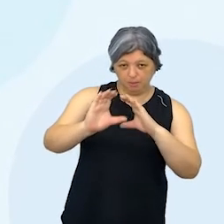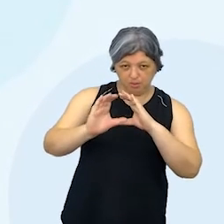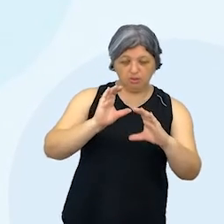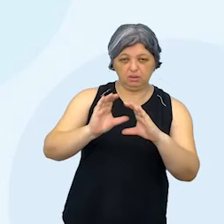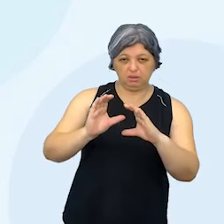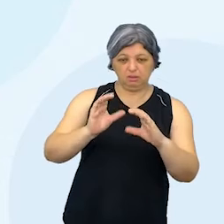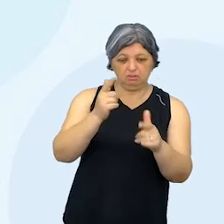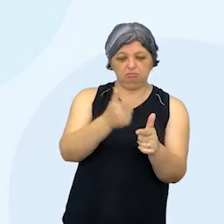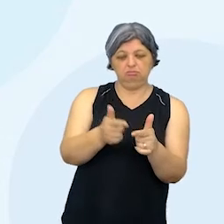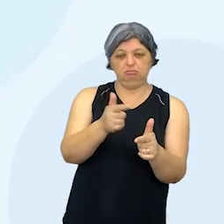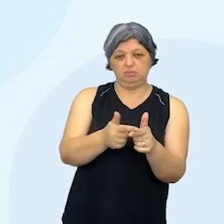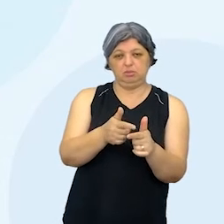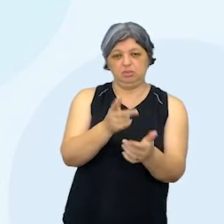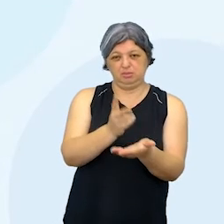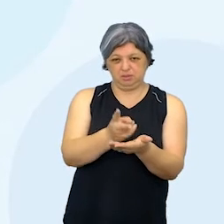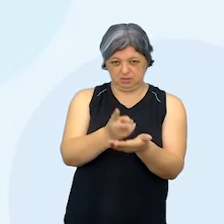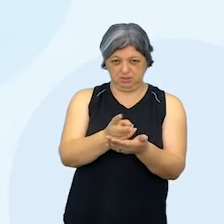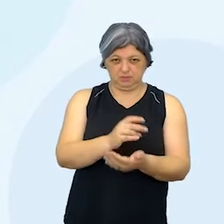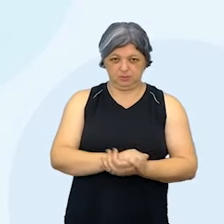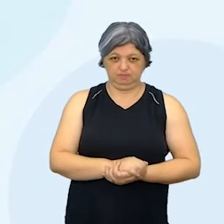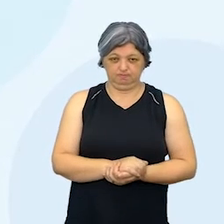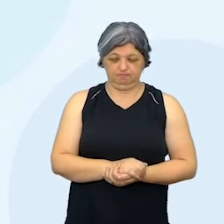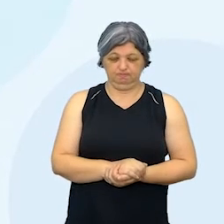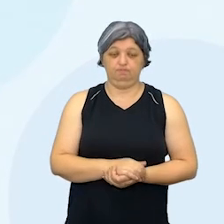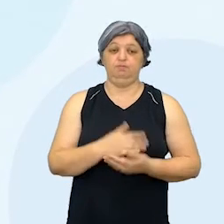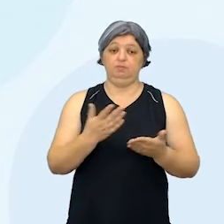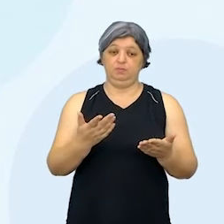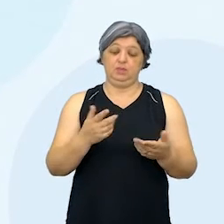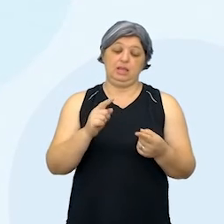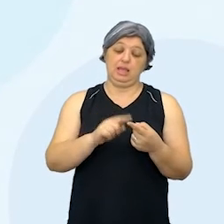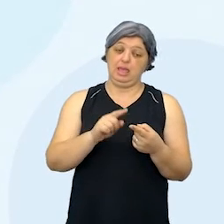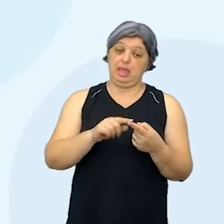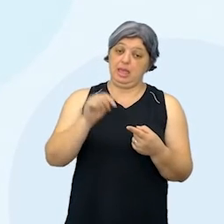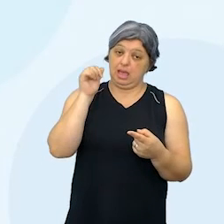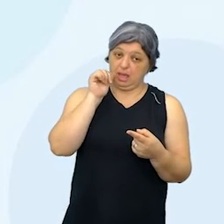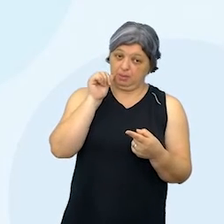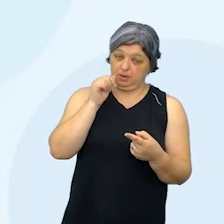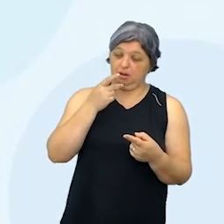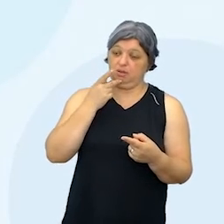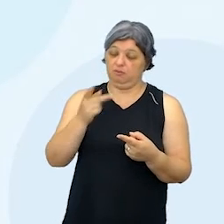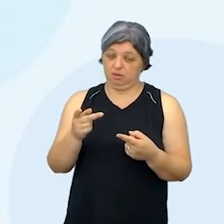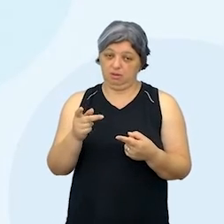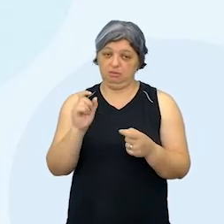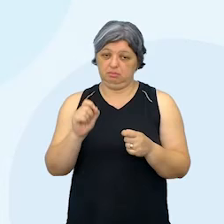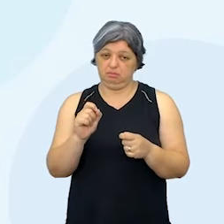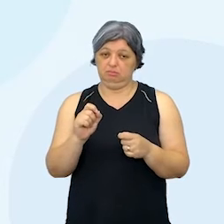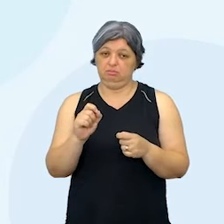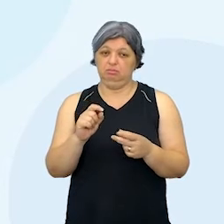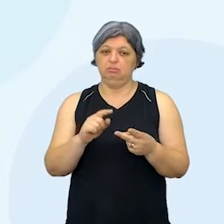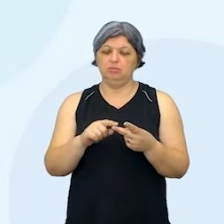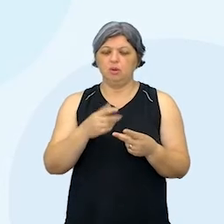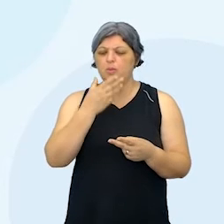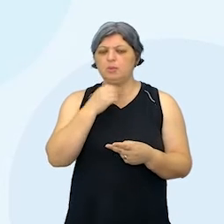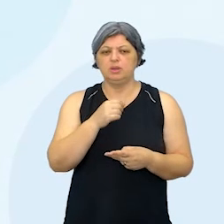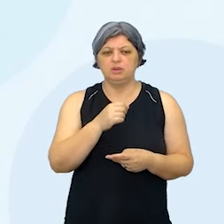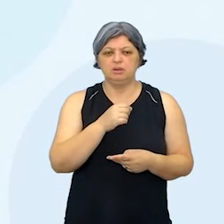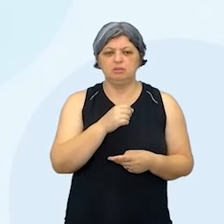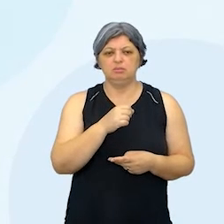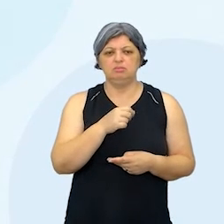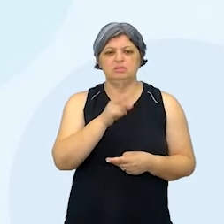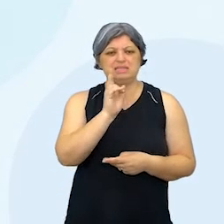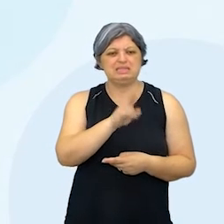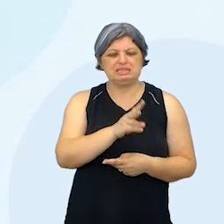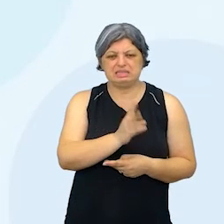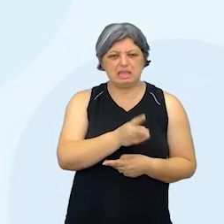mesmo problema, hein, professores? A Tina dizendo que o Fabiano nunca escuta o que